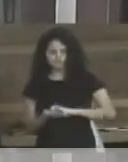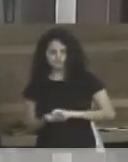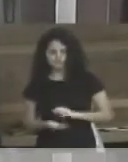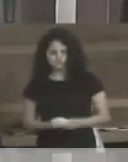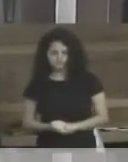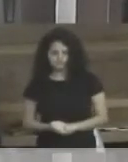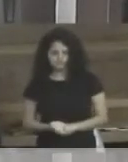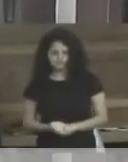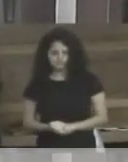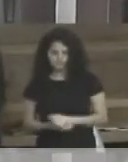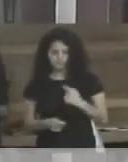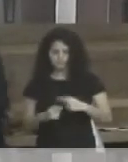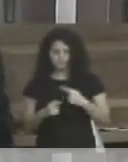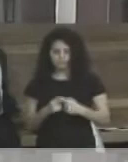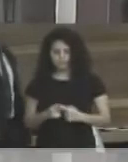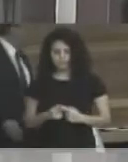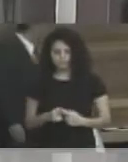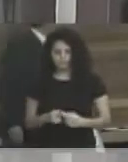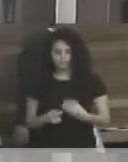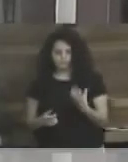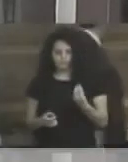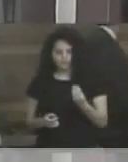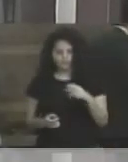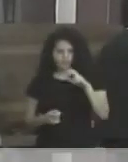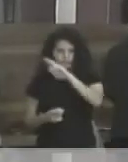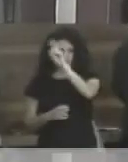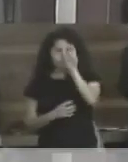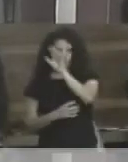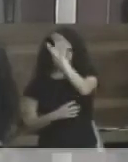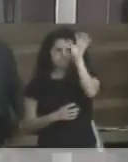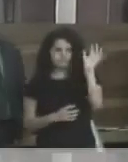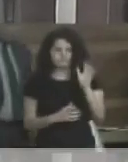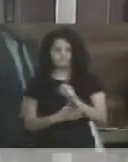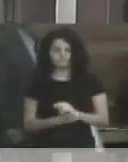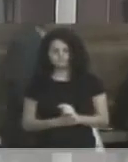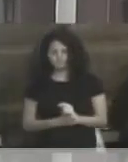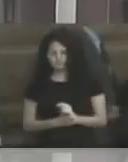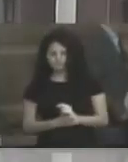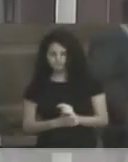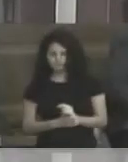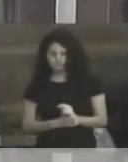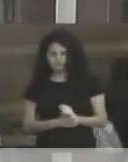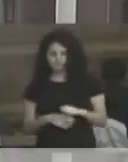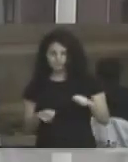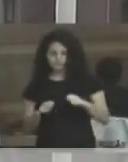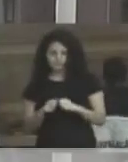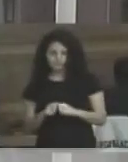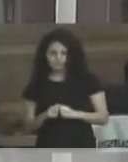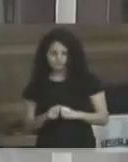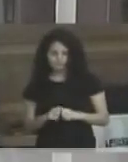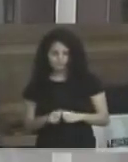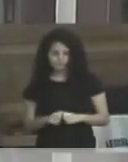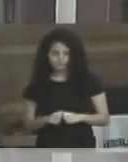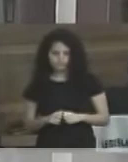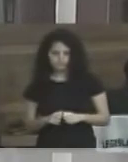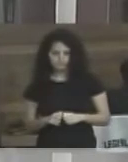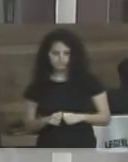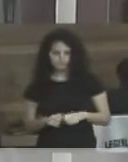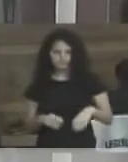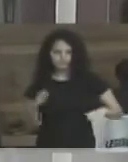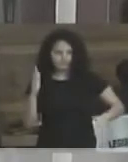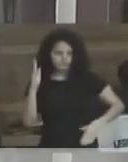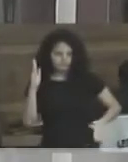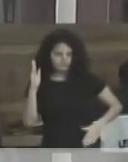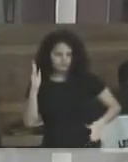Muitos desses radares são utilizados como uma oportunidade para o crime.